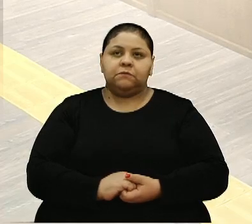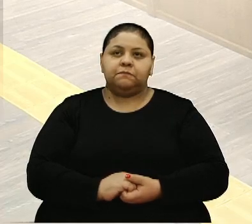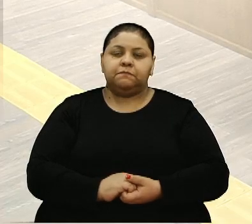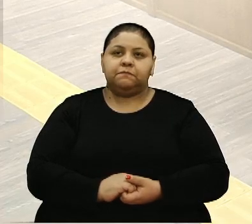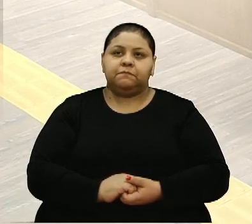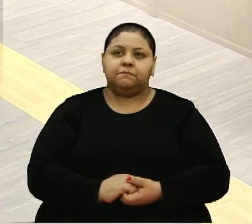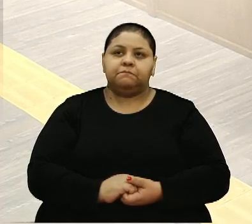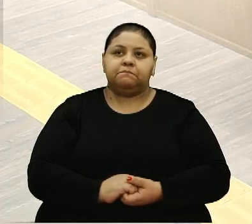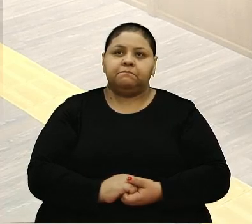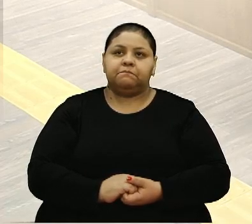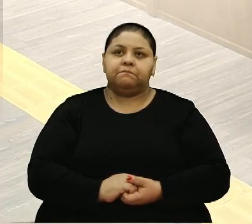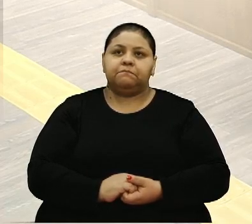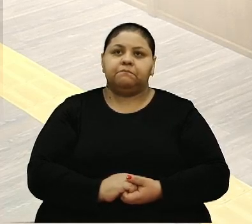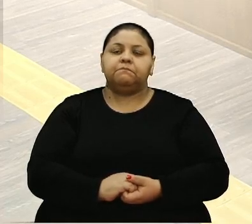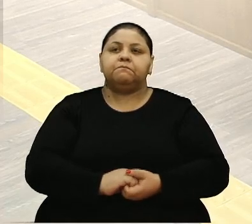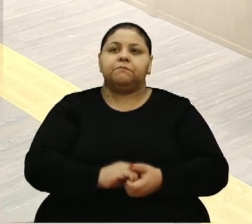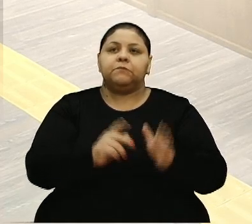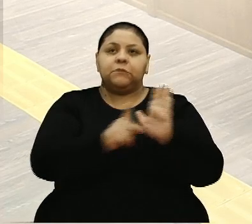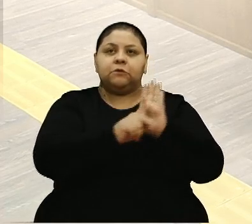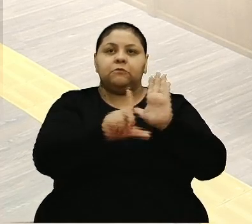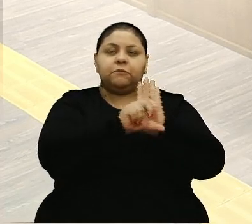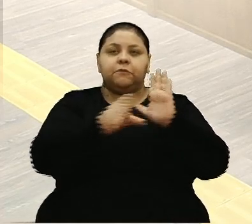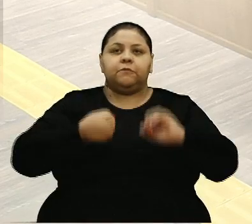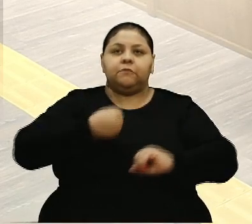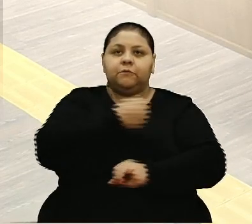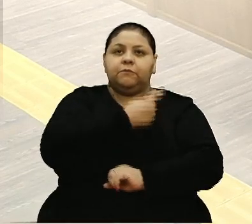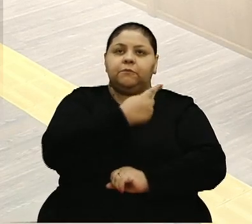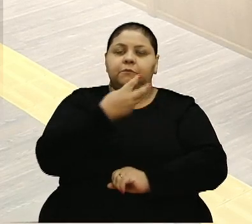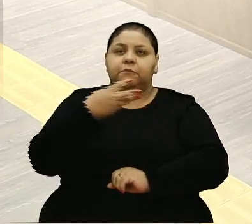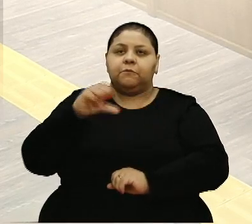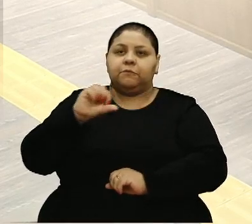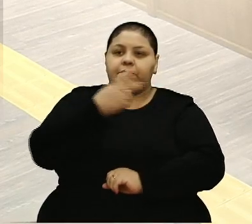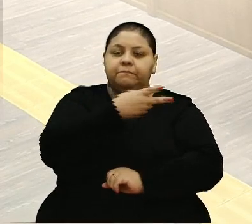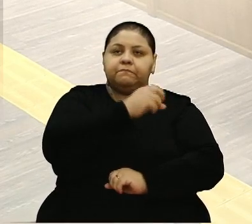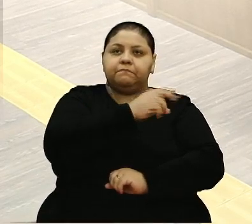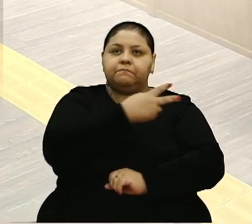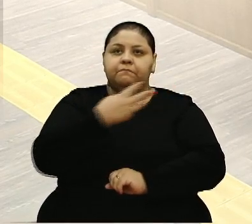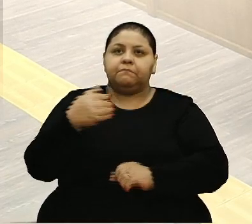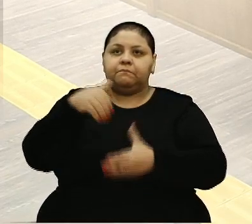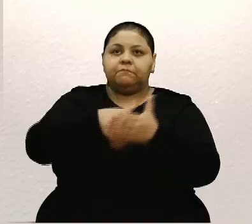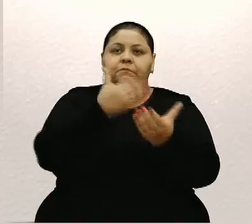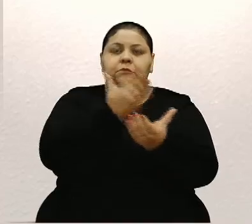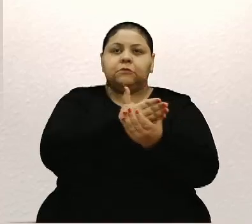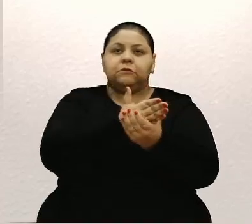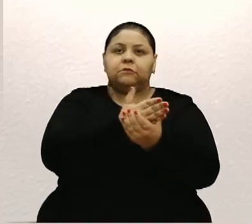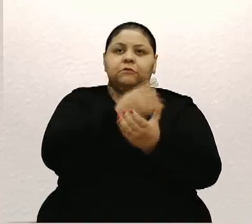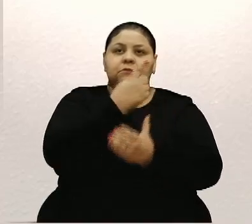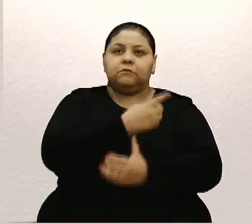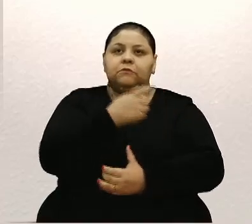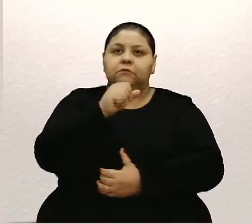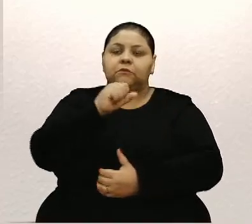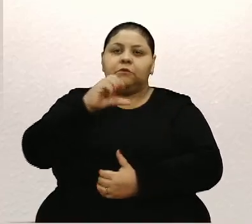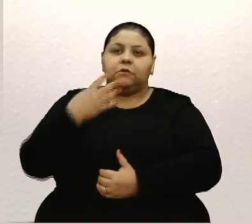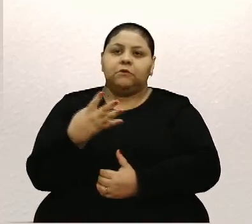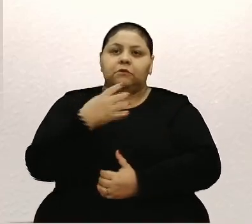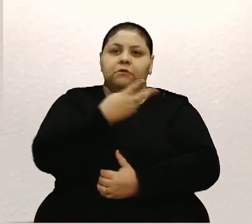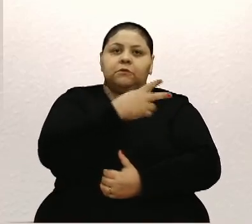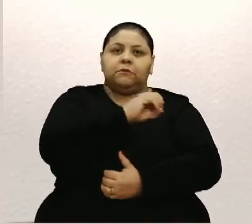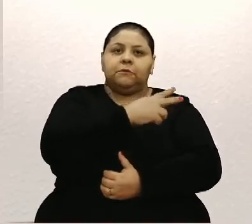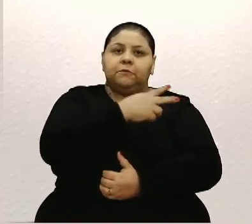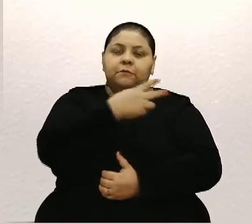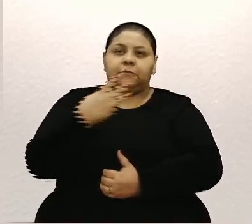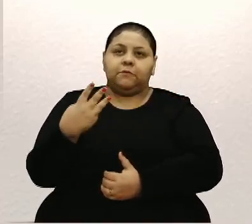357/2024 é favorável. Parecer favorável ao projeto de lei número 139/2023, contido no processo número